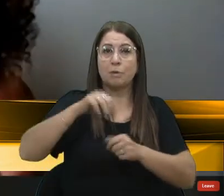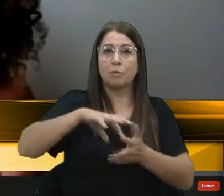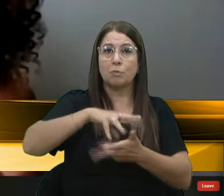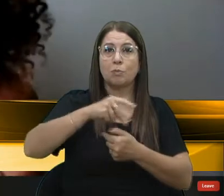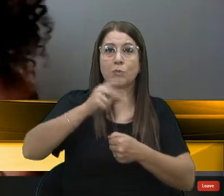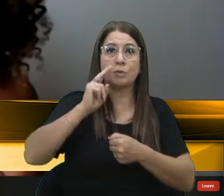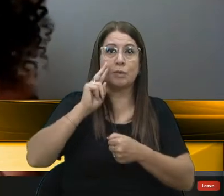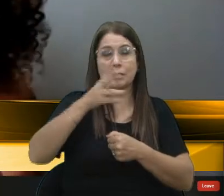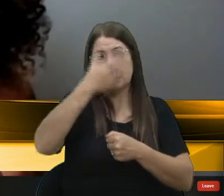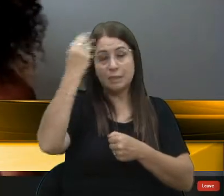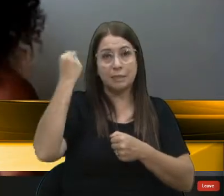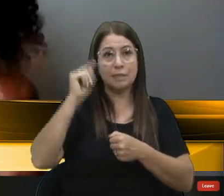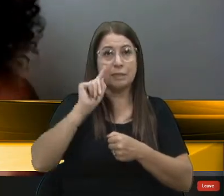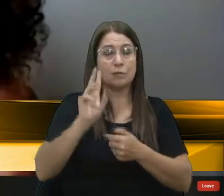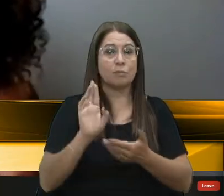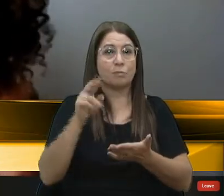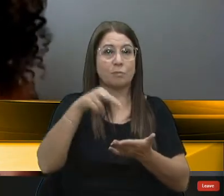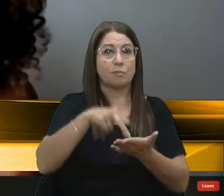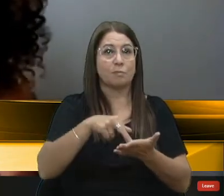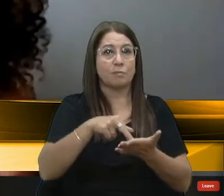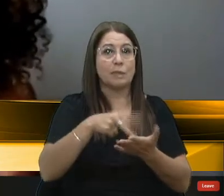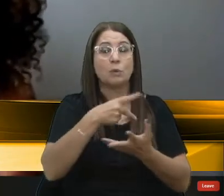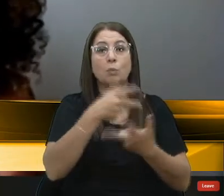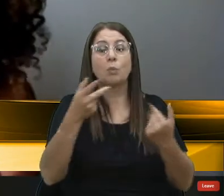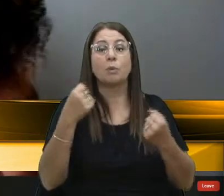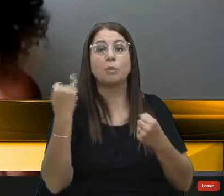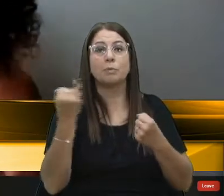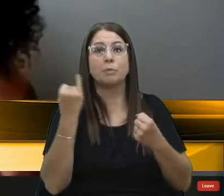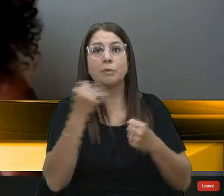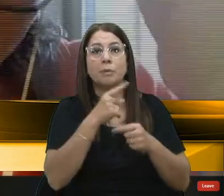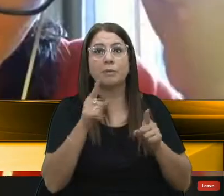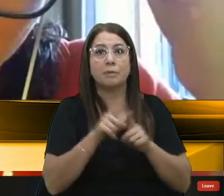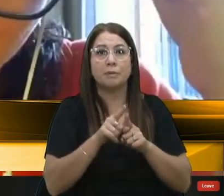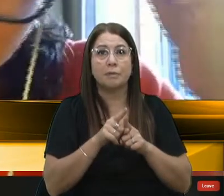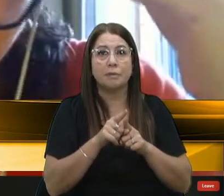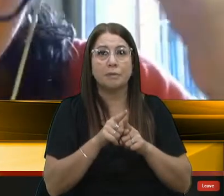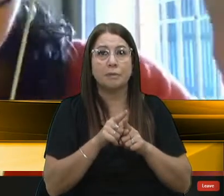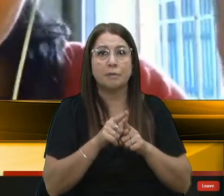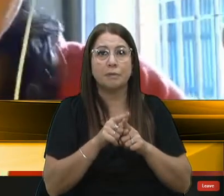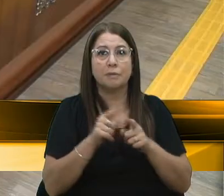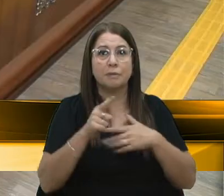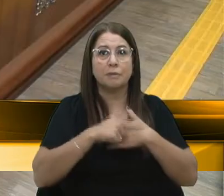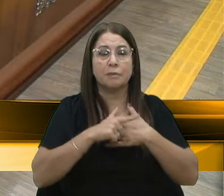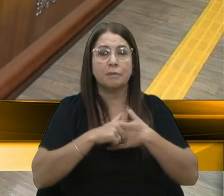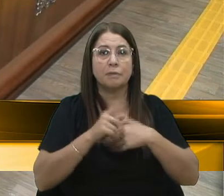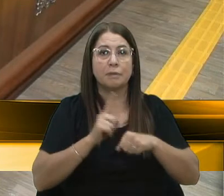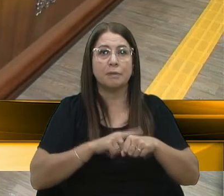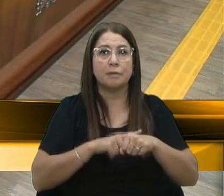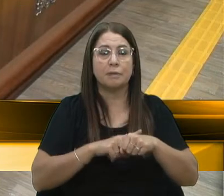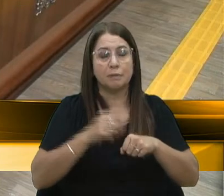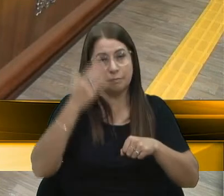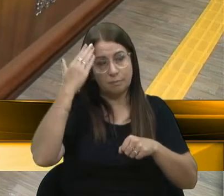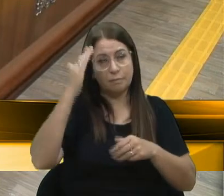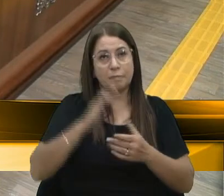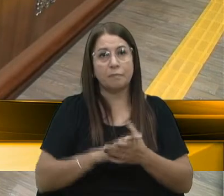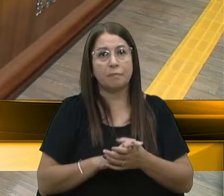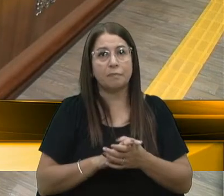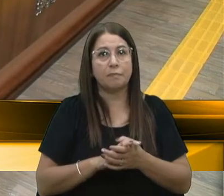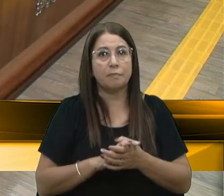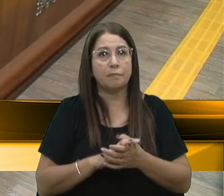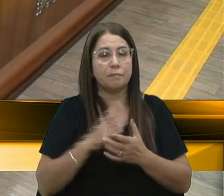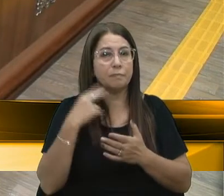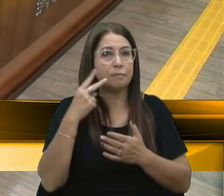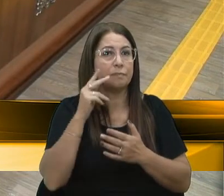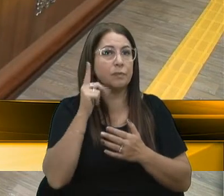de olhar para a nossa realidade e para qual que é a importância do nosso papel nesse momento. Muito obrigado. Vereador